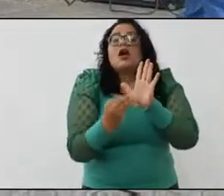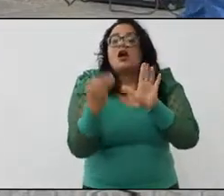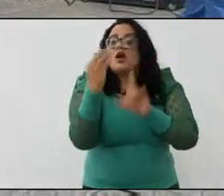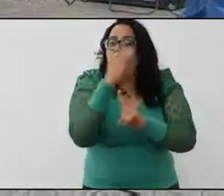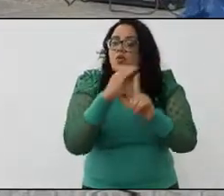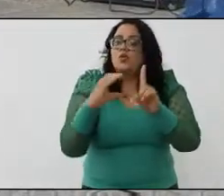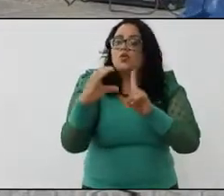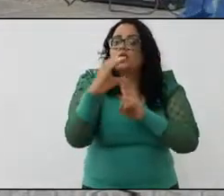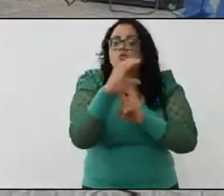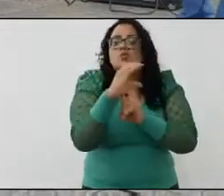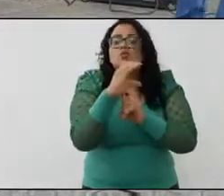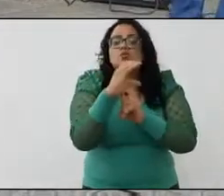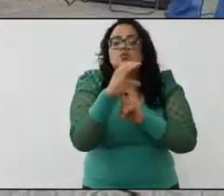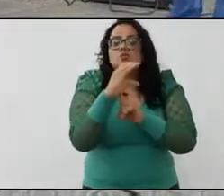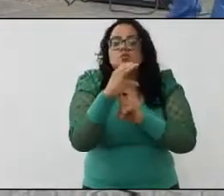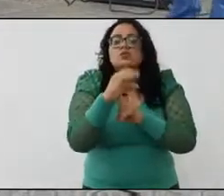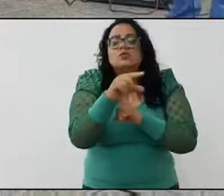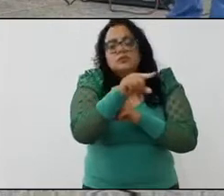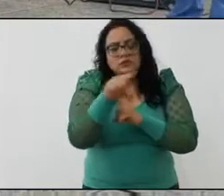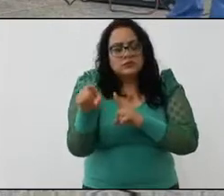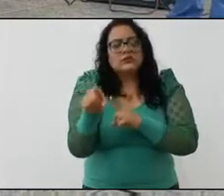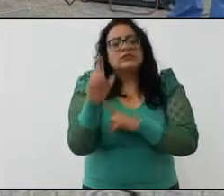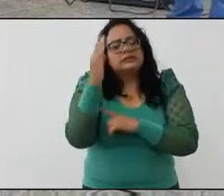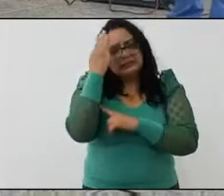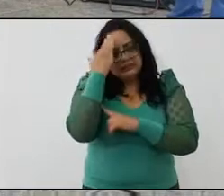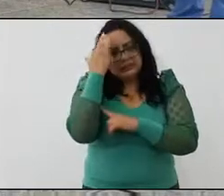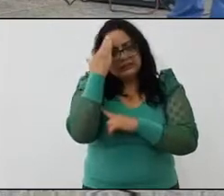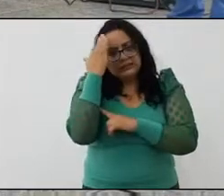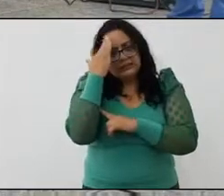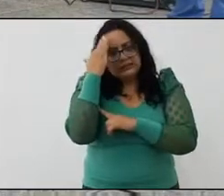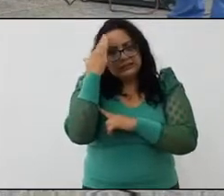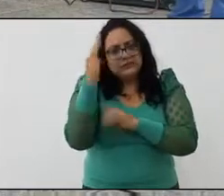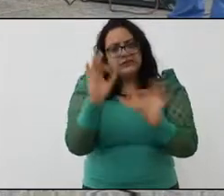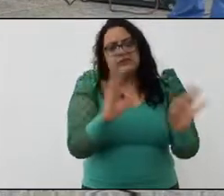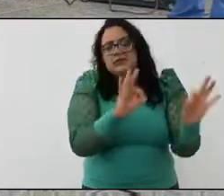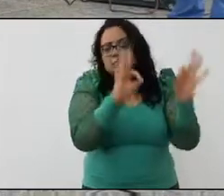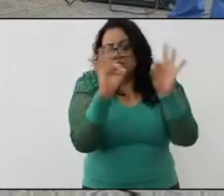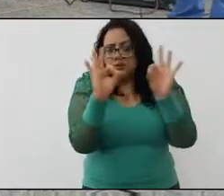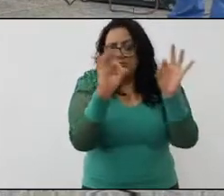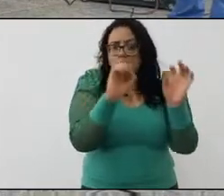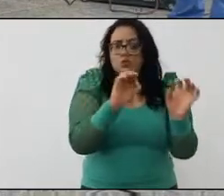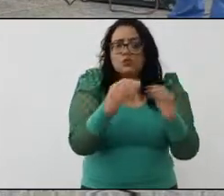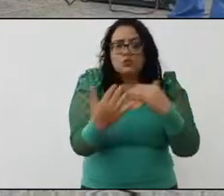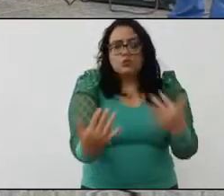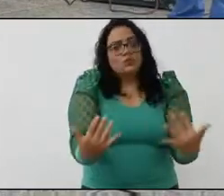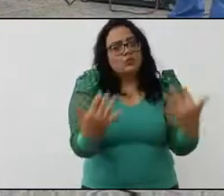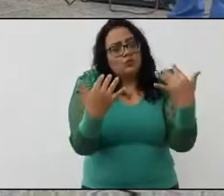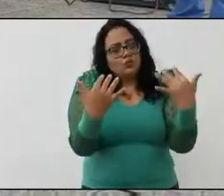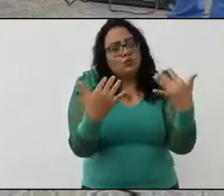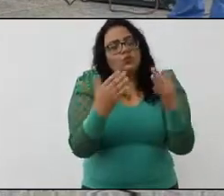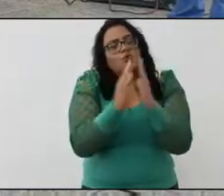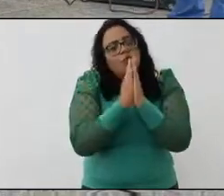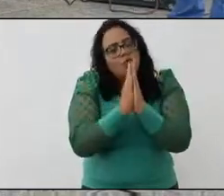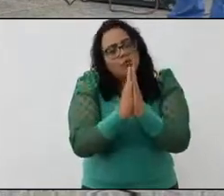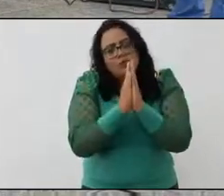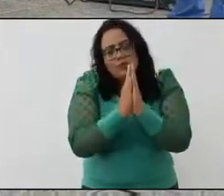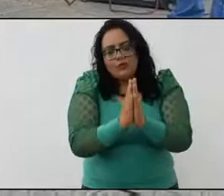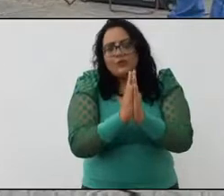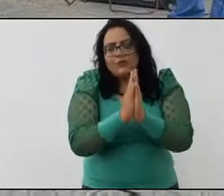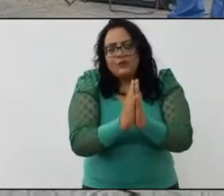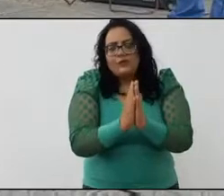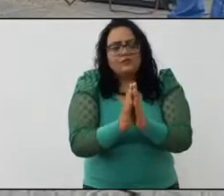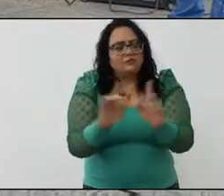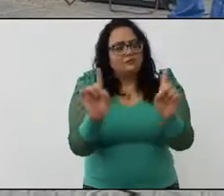congregacional. Todos vocês acompanhe, por favor. Não fique